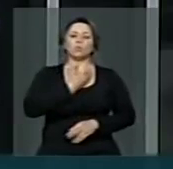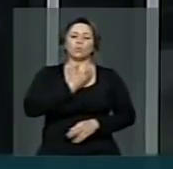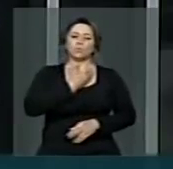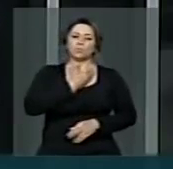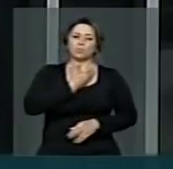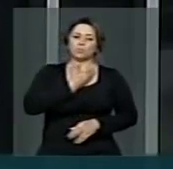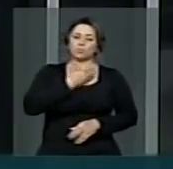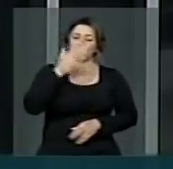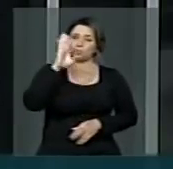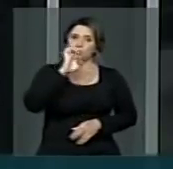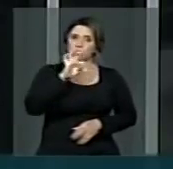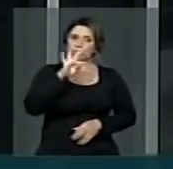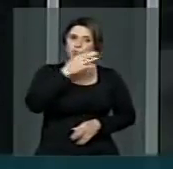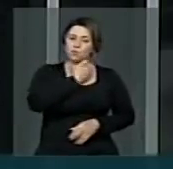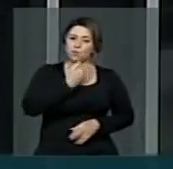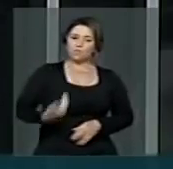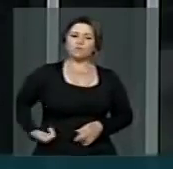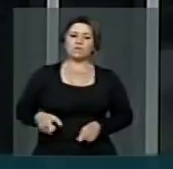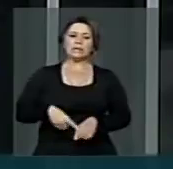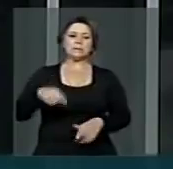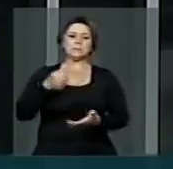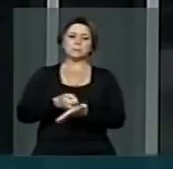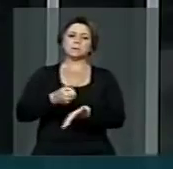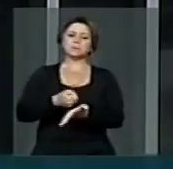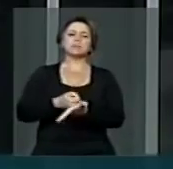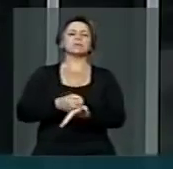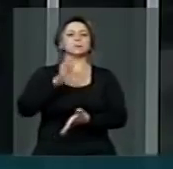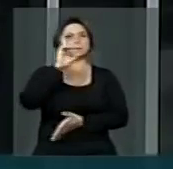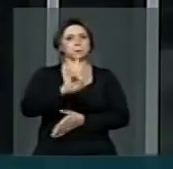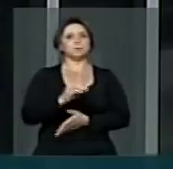pela democracia, pode exercer.